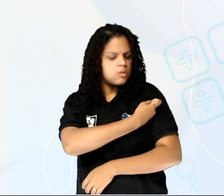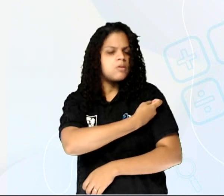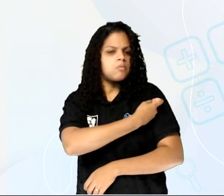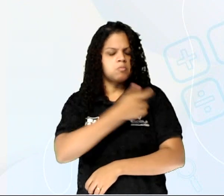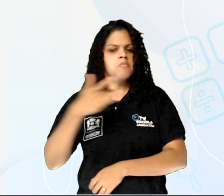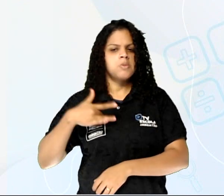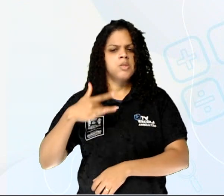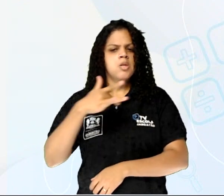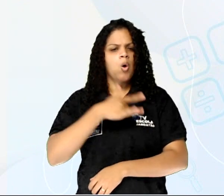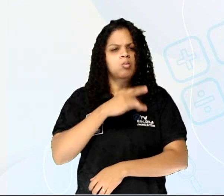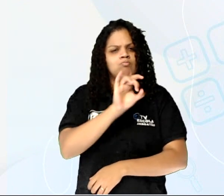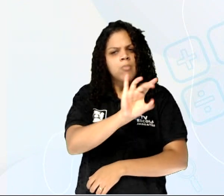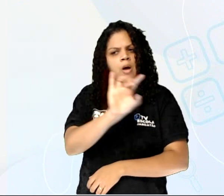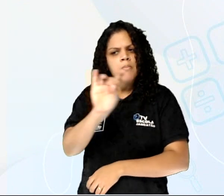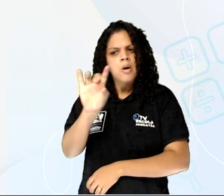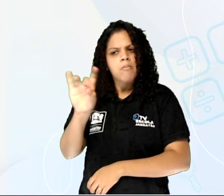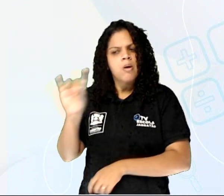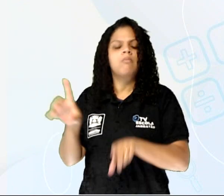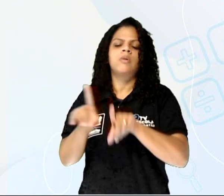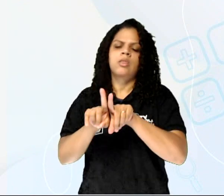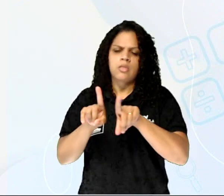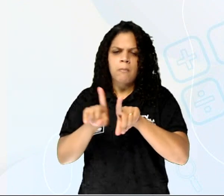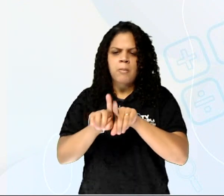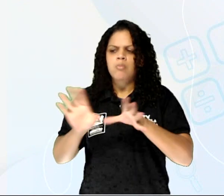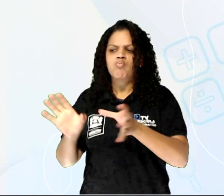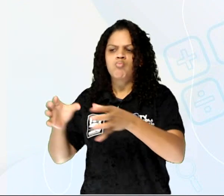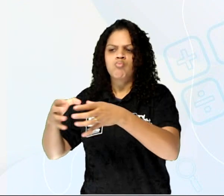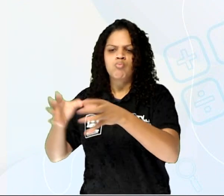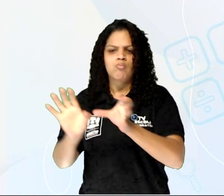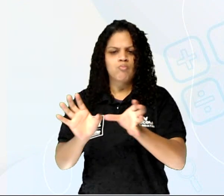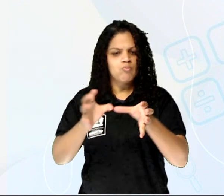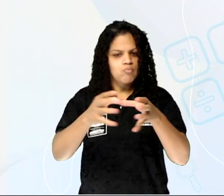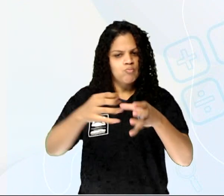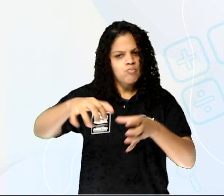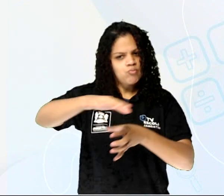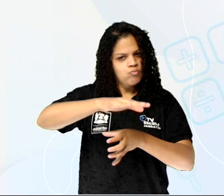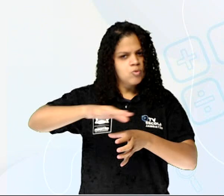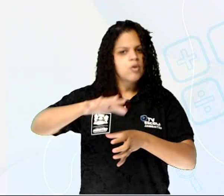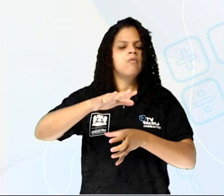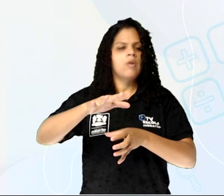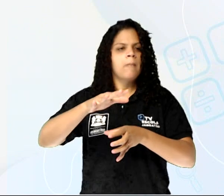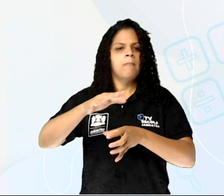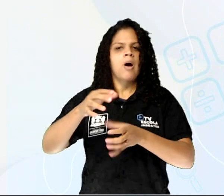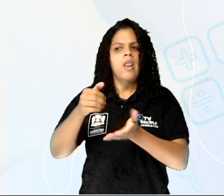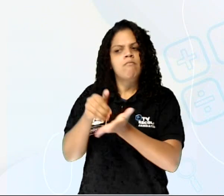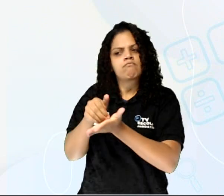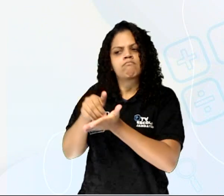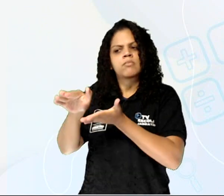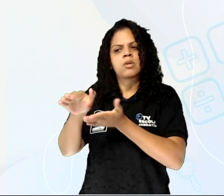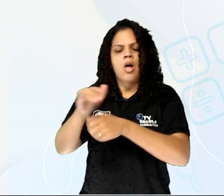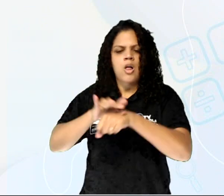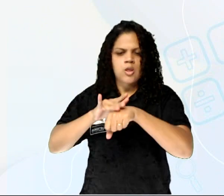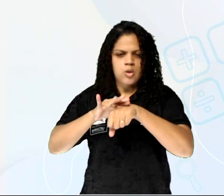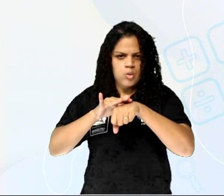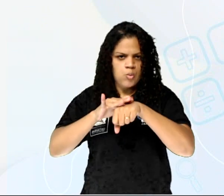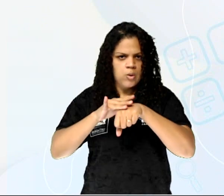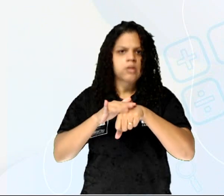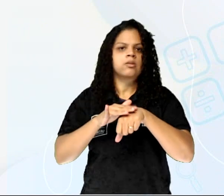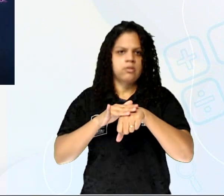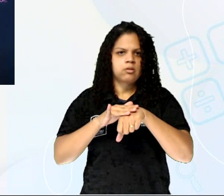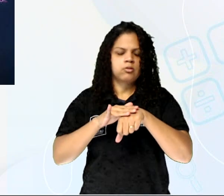individual e coletiva e para a erradicação de doenças, a partir do seu papel